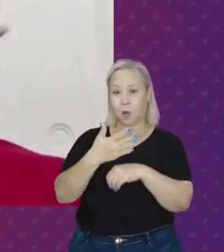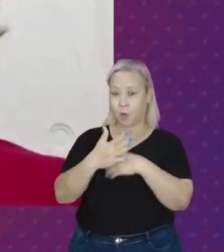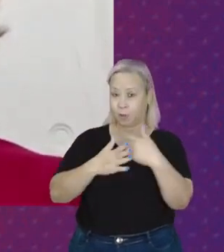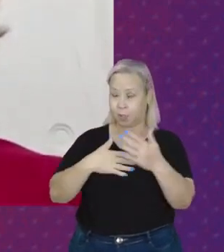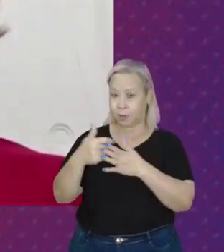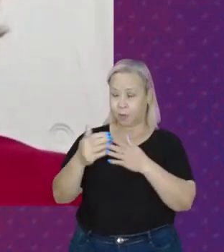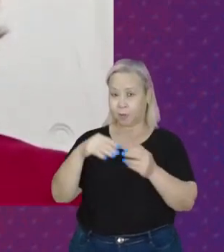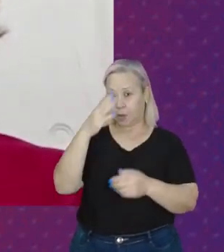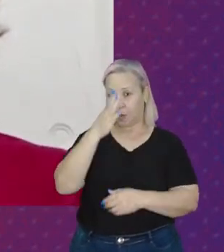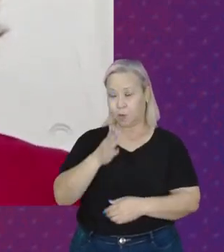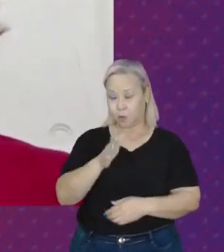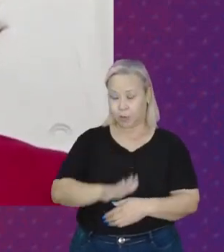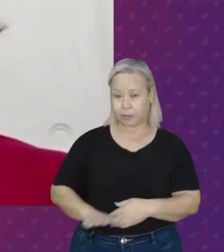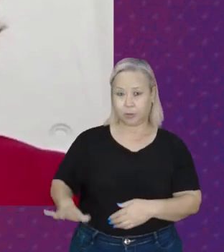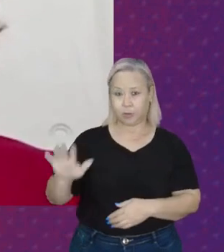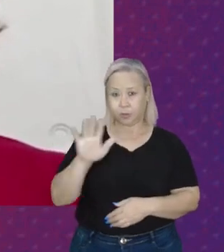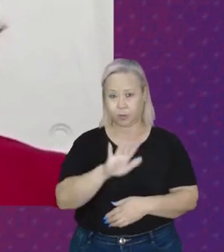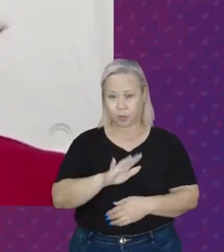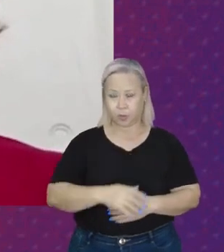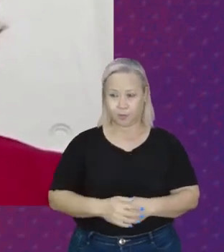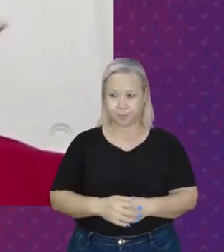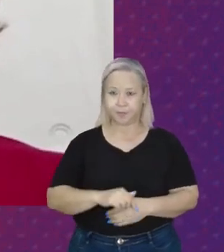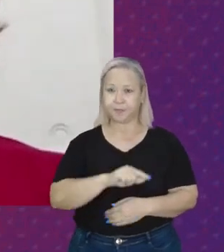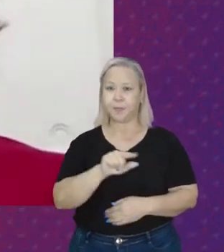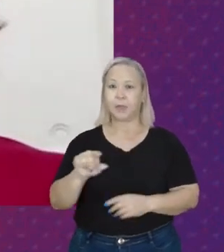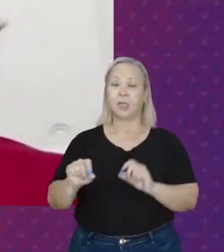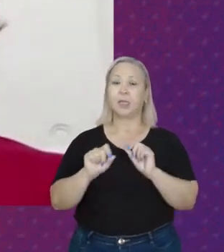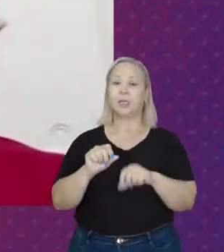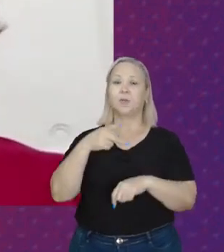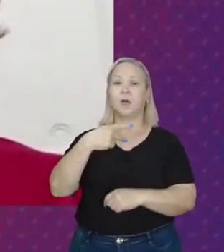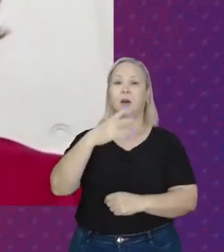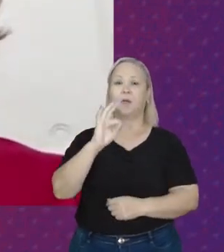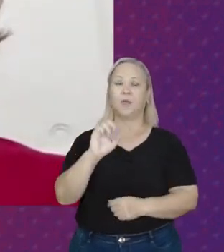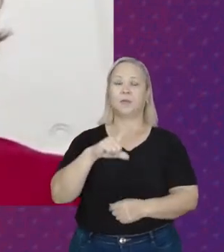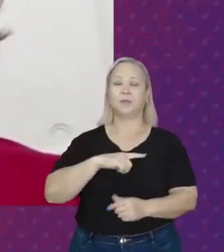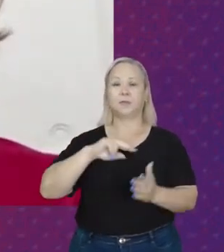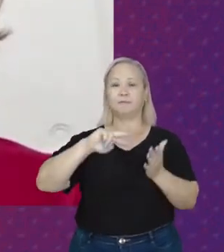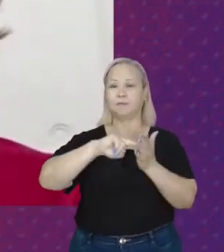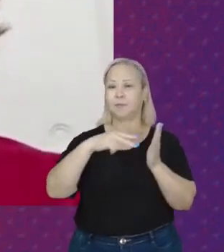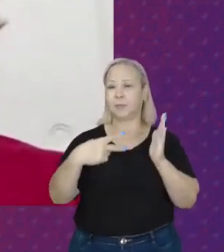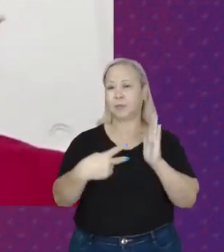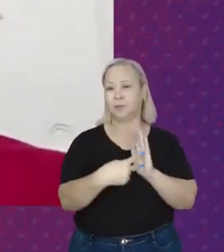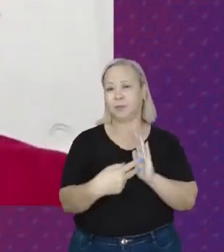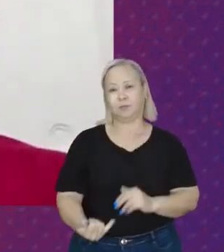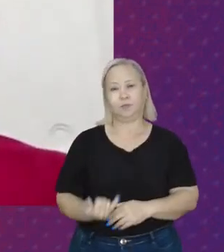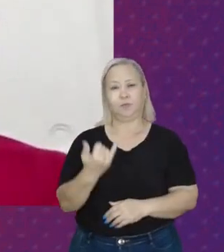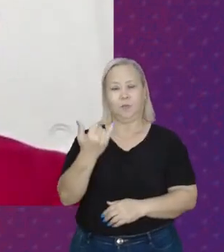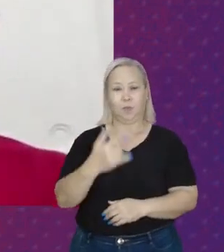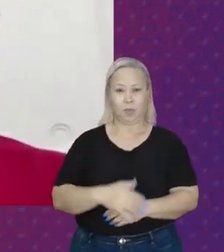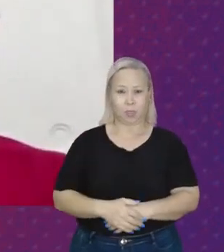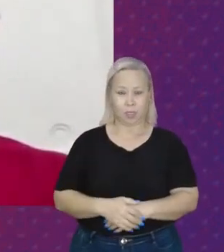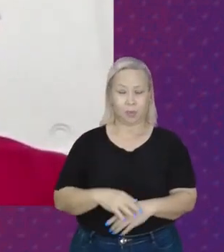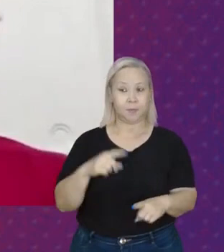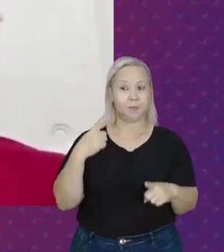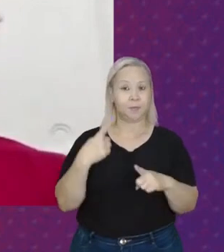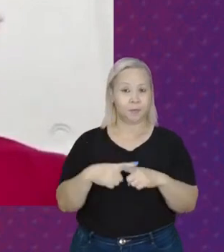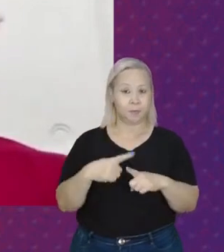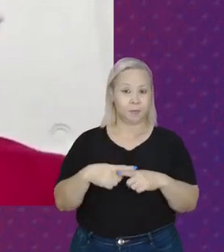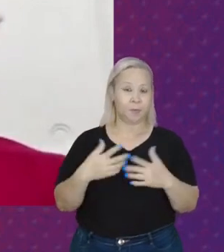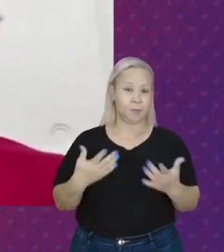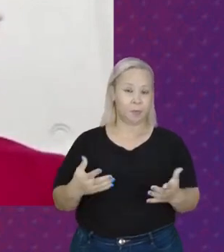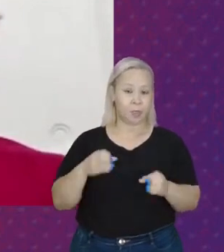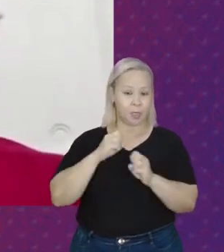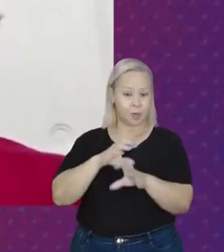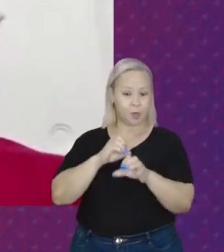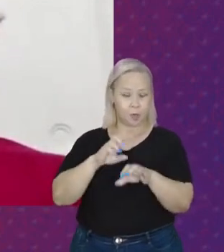Brasil inteiro. E isso, para o PT, tem um significado grande, porque a